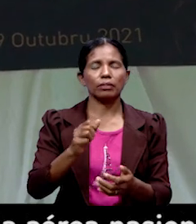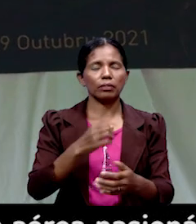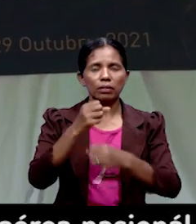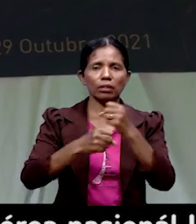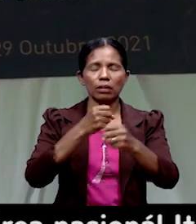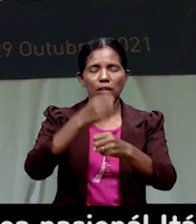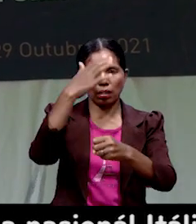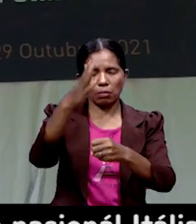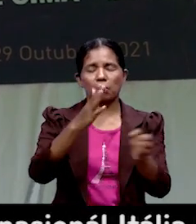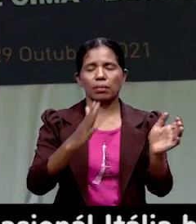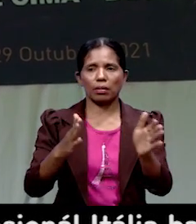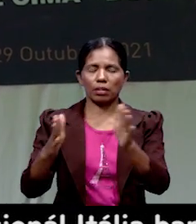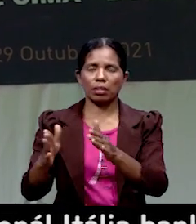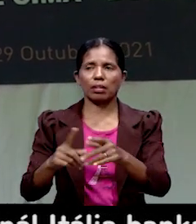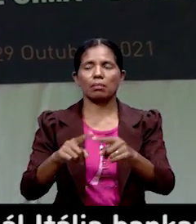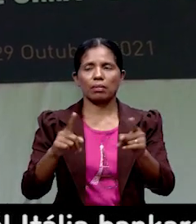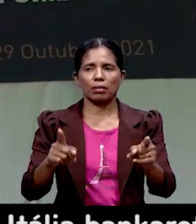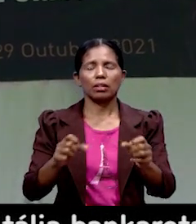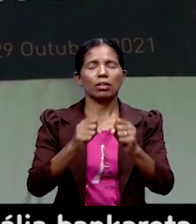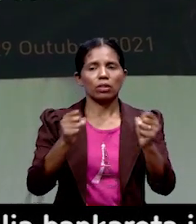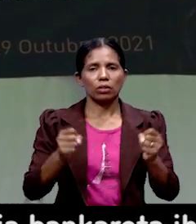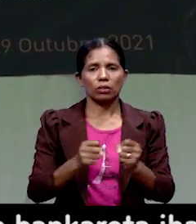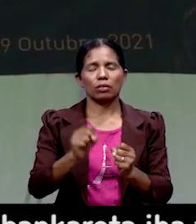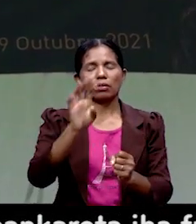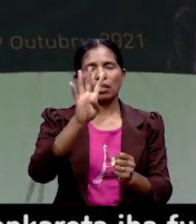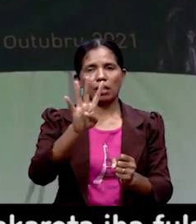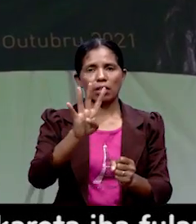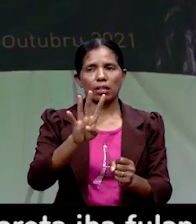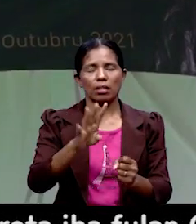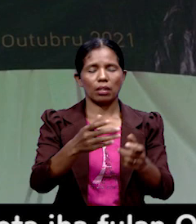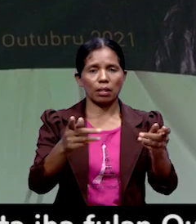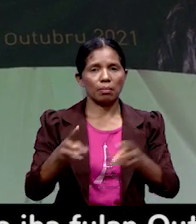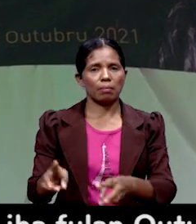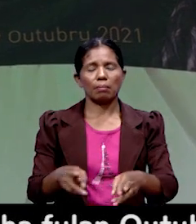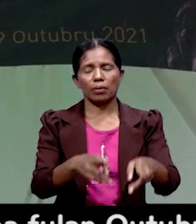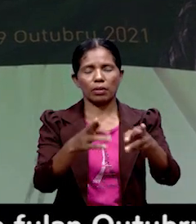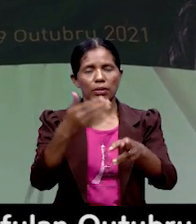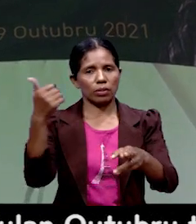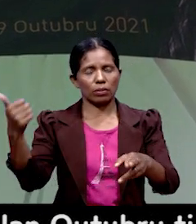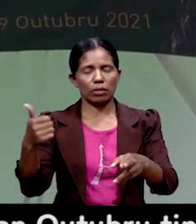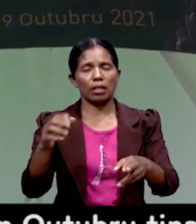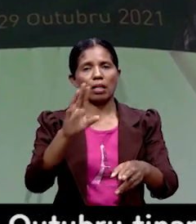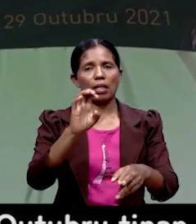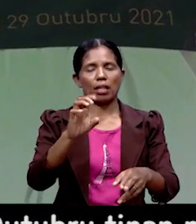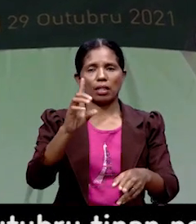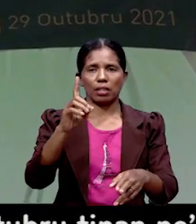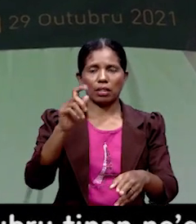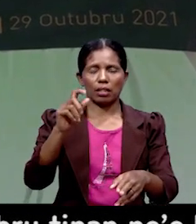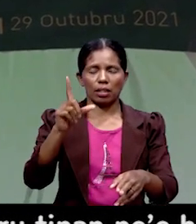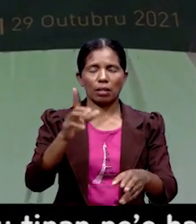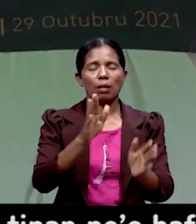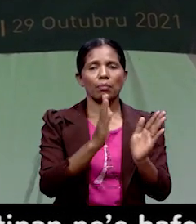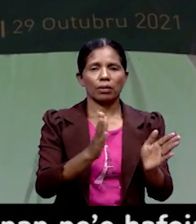proses sumabe suku hatga ya mata sori agora rane sira husi RTL kome salo na proses suba